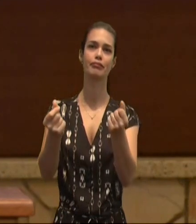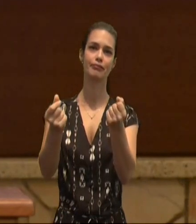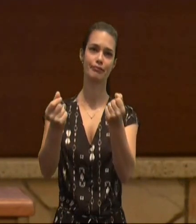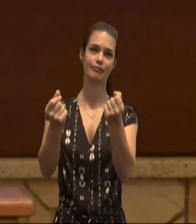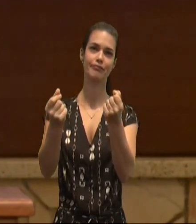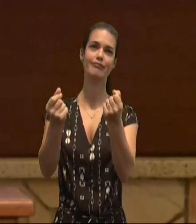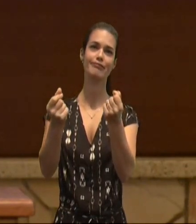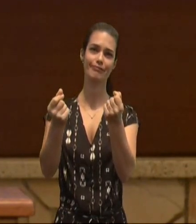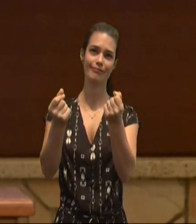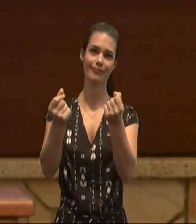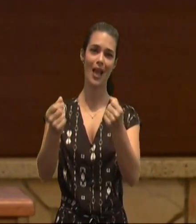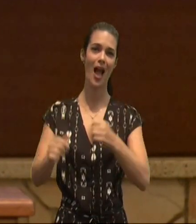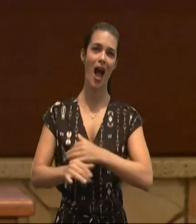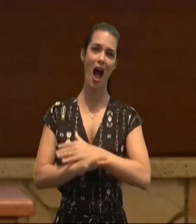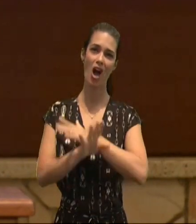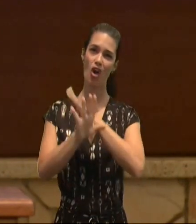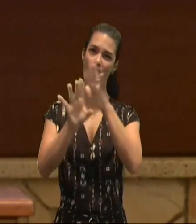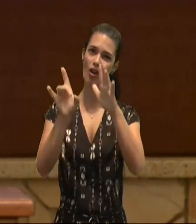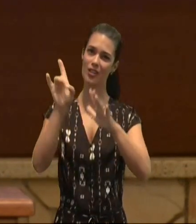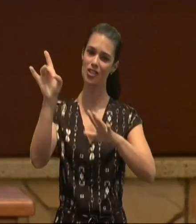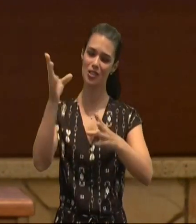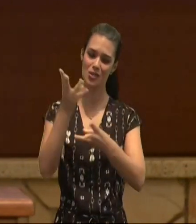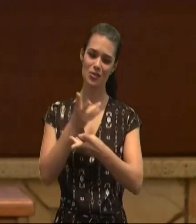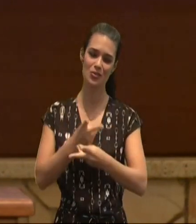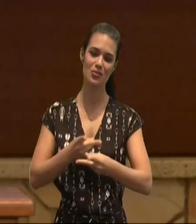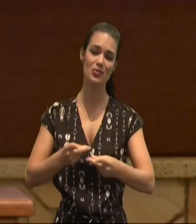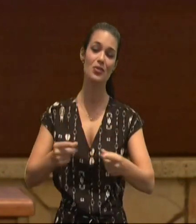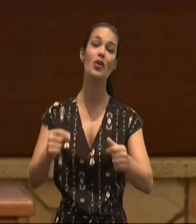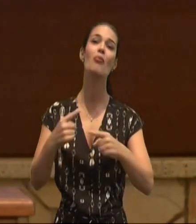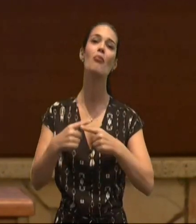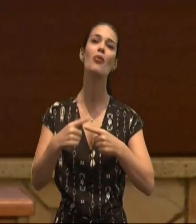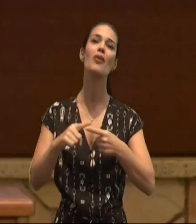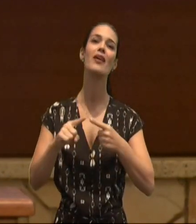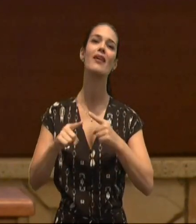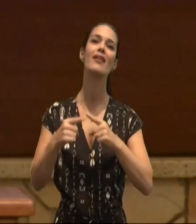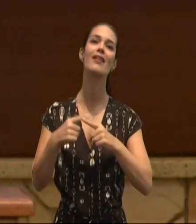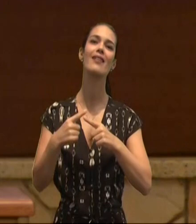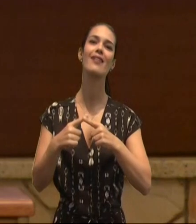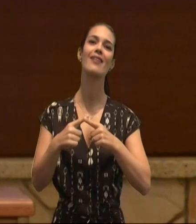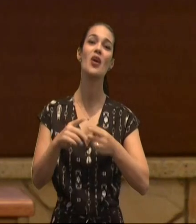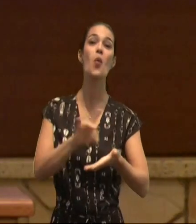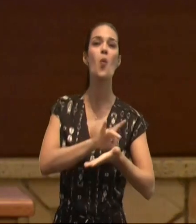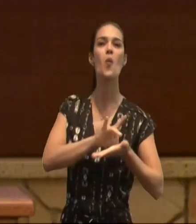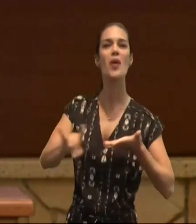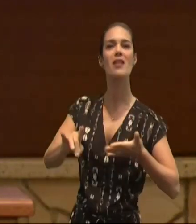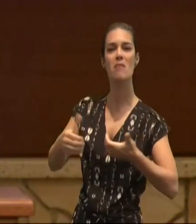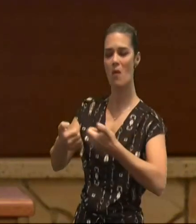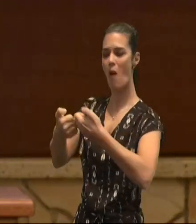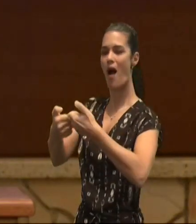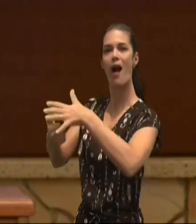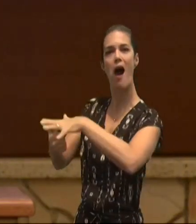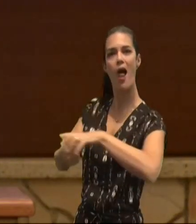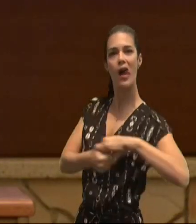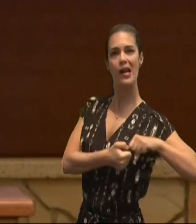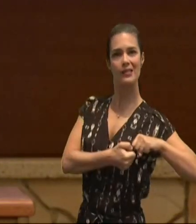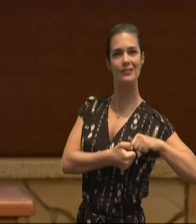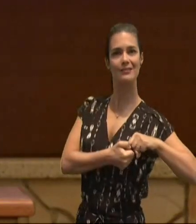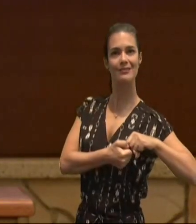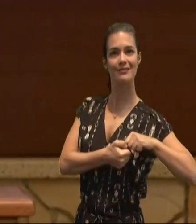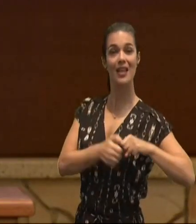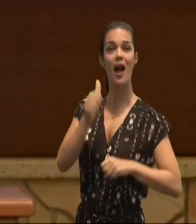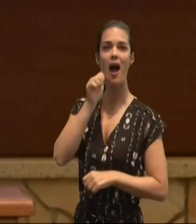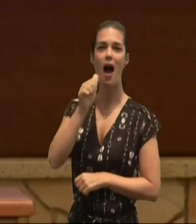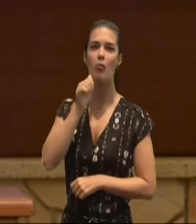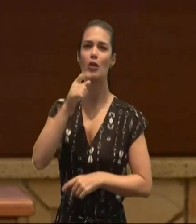Uma alusão ao fato dos filisteus terem levado a arca de Deus. Esta mulher sofre,